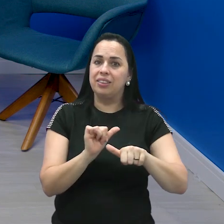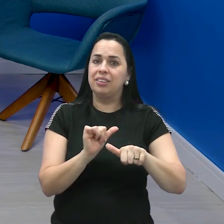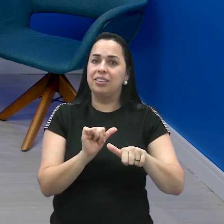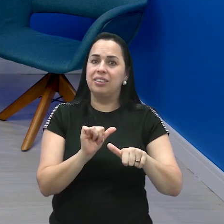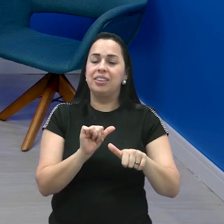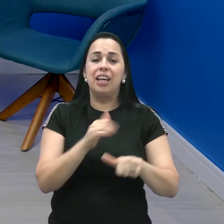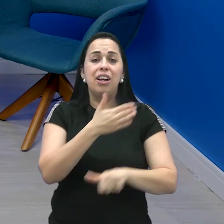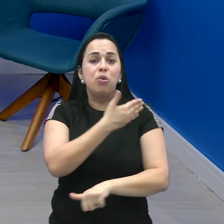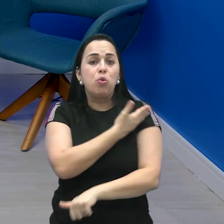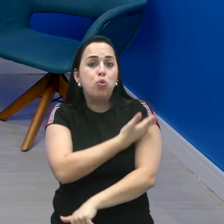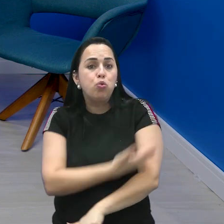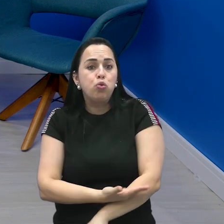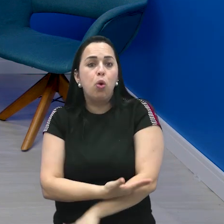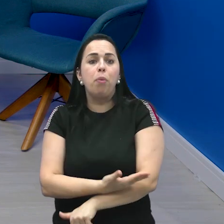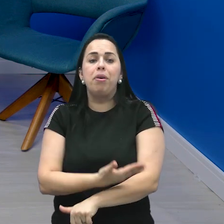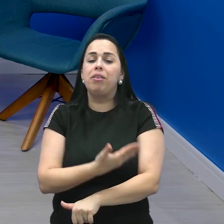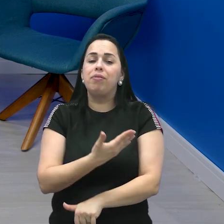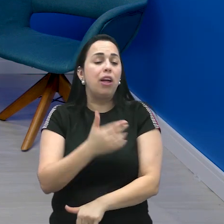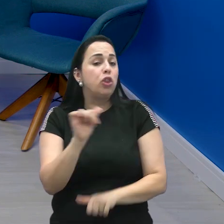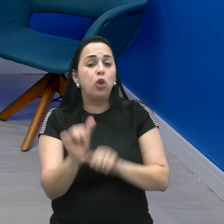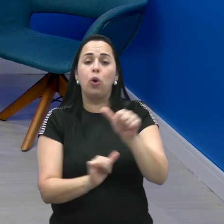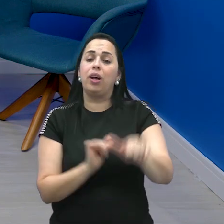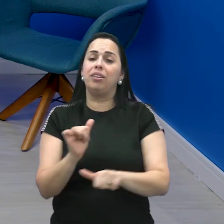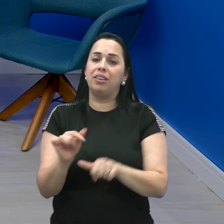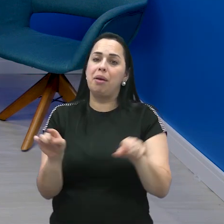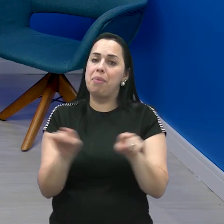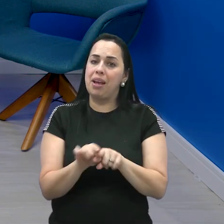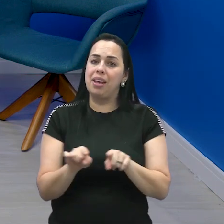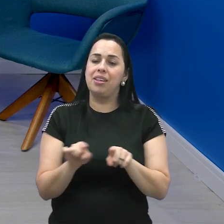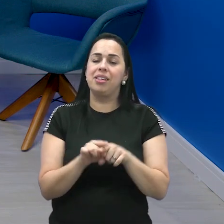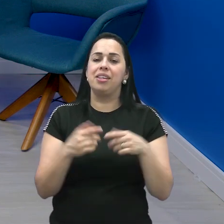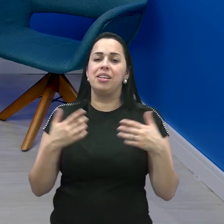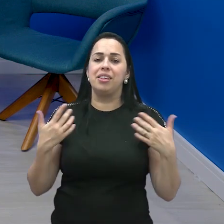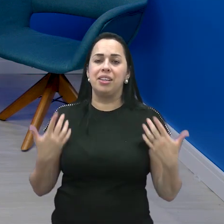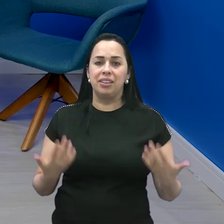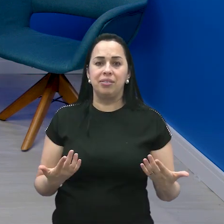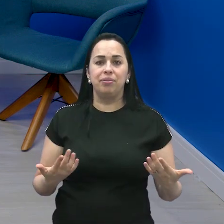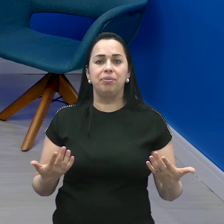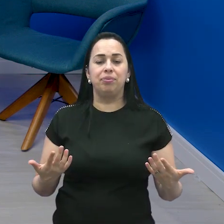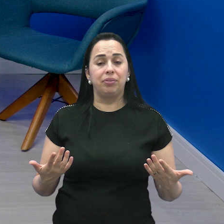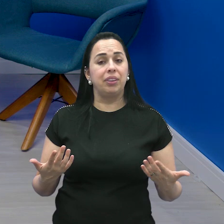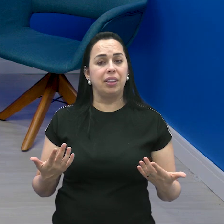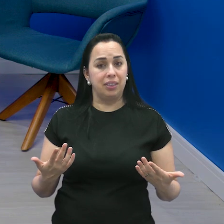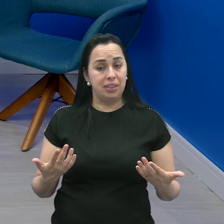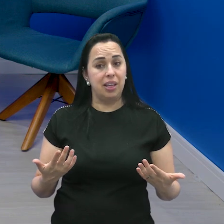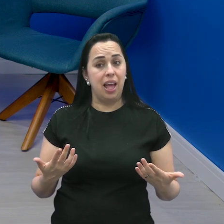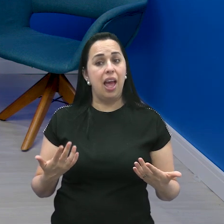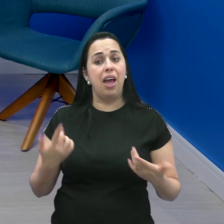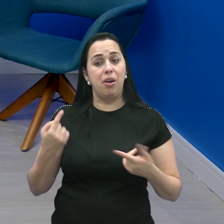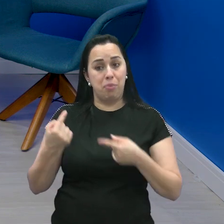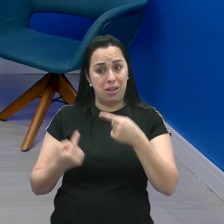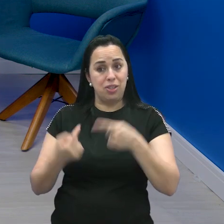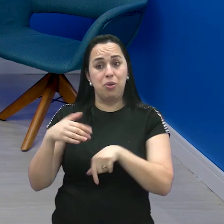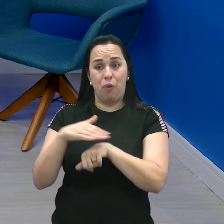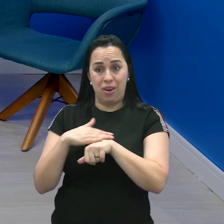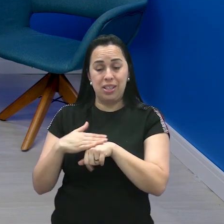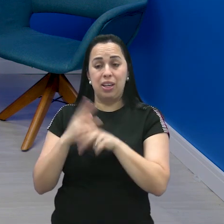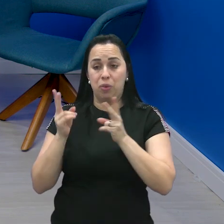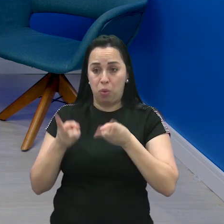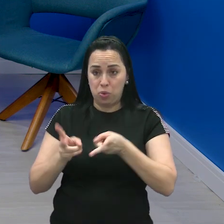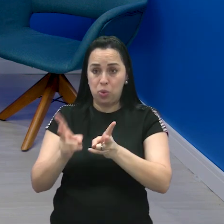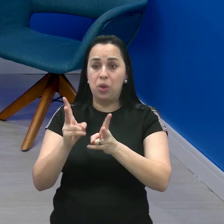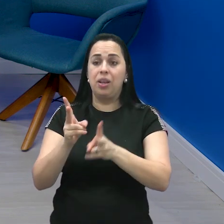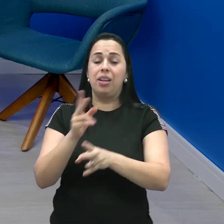vão trocando seus hábitos e as suas prioridades, como a gente pontuou muito aqui no programa de hoje. É uma discussão que continua,